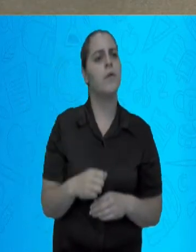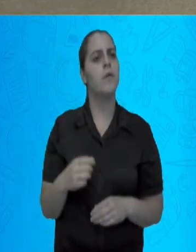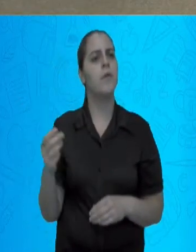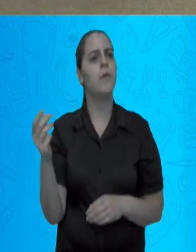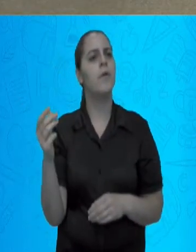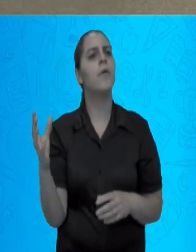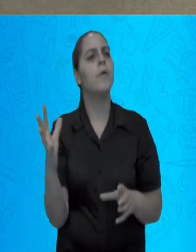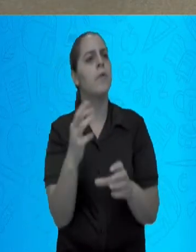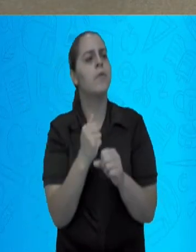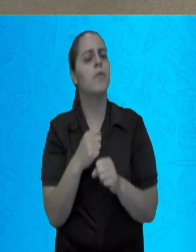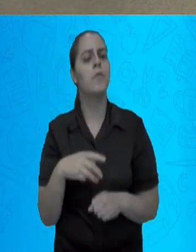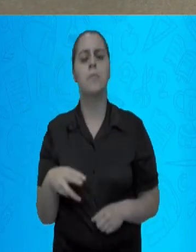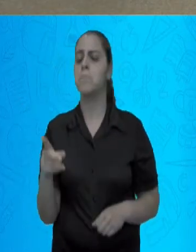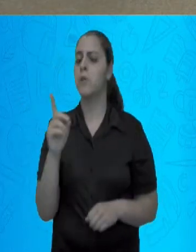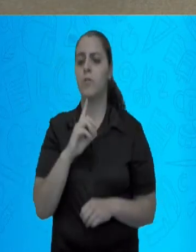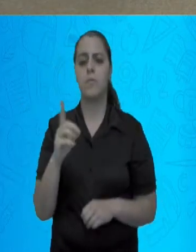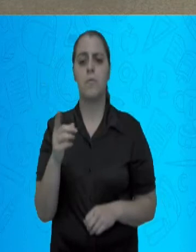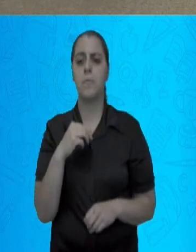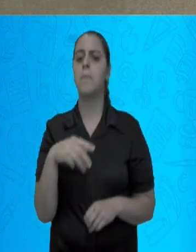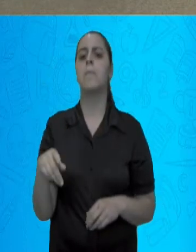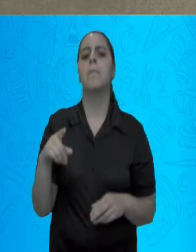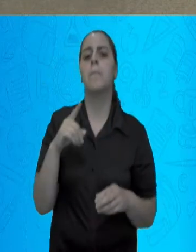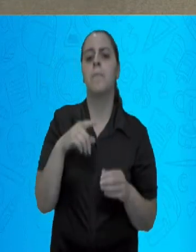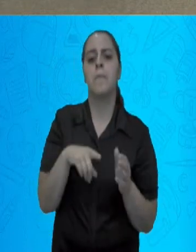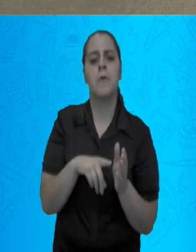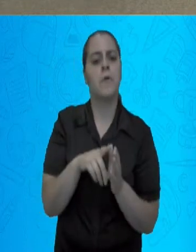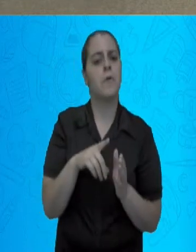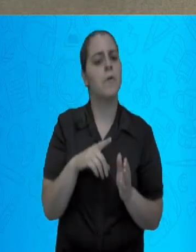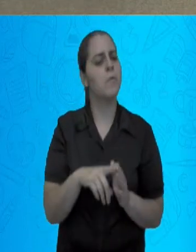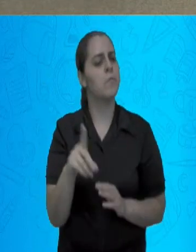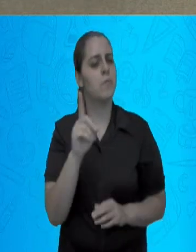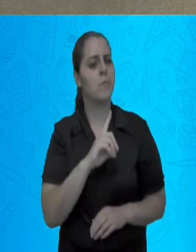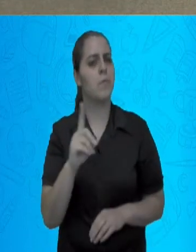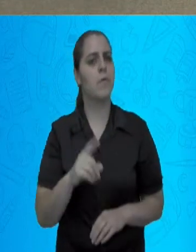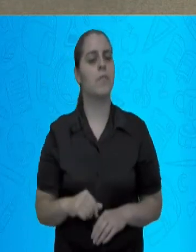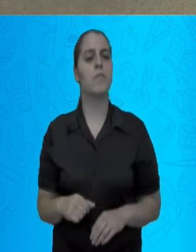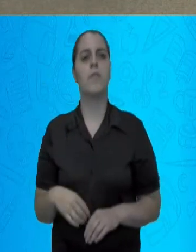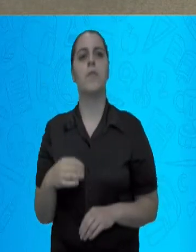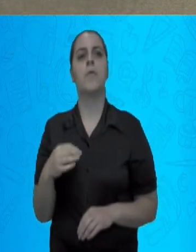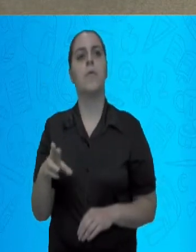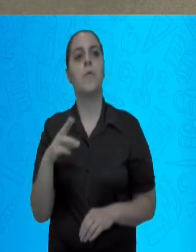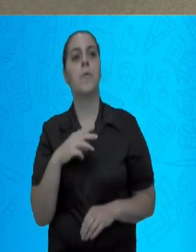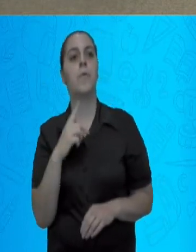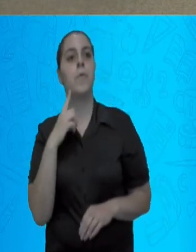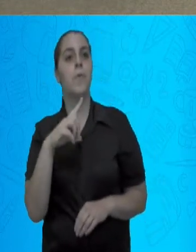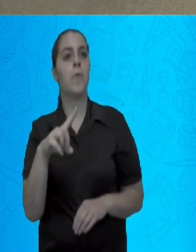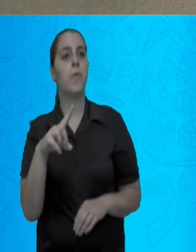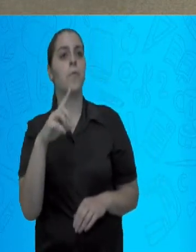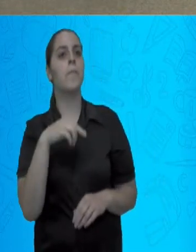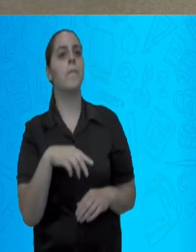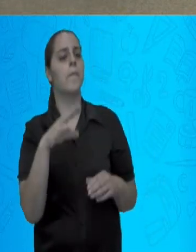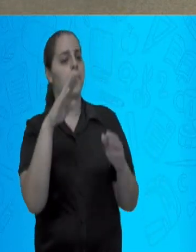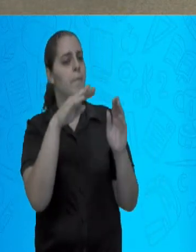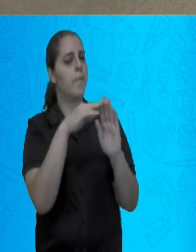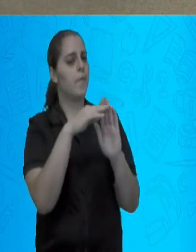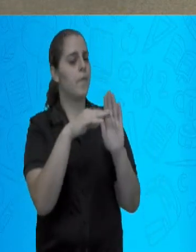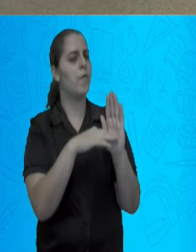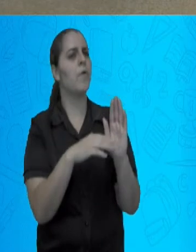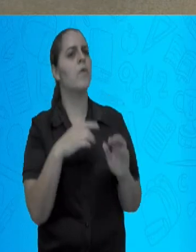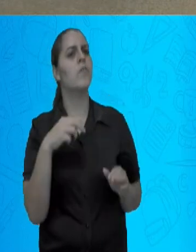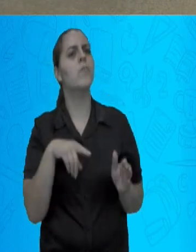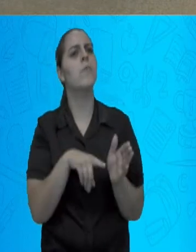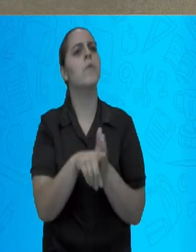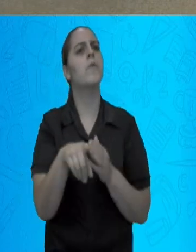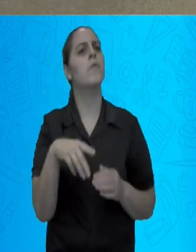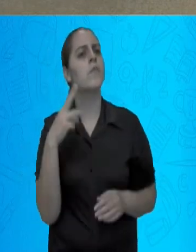não é isso que eu vou perguntar para vocês. Eu tenho algumas afirmativas aqui nessa tabela que